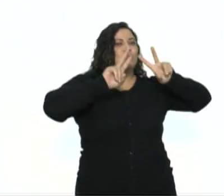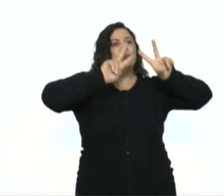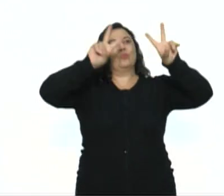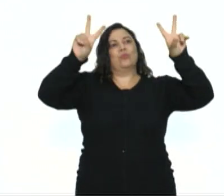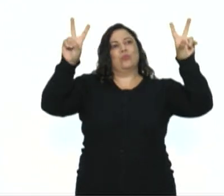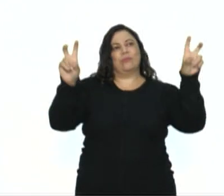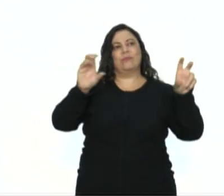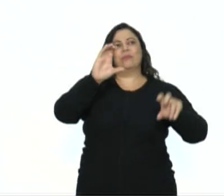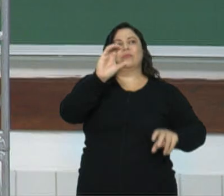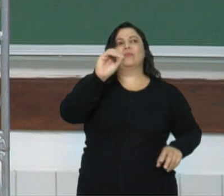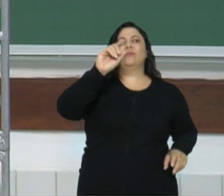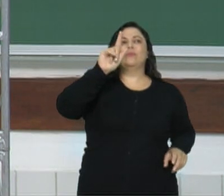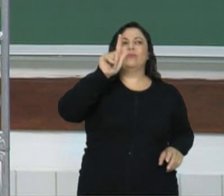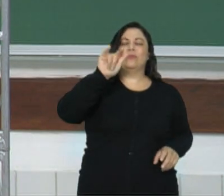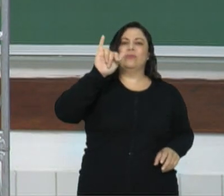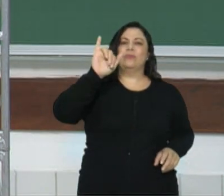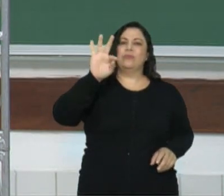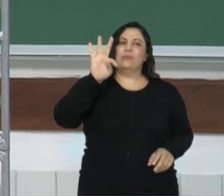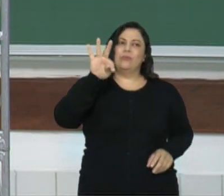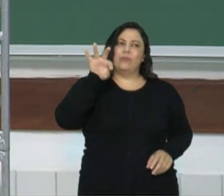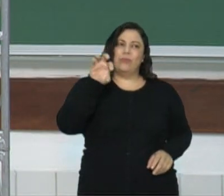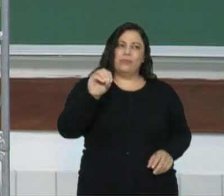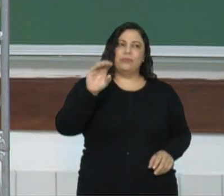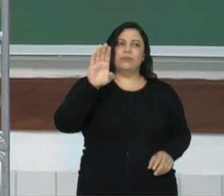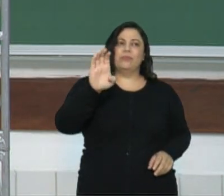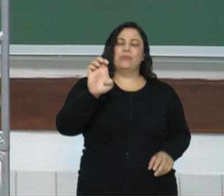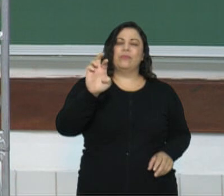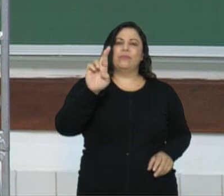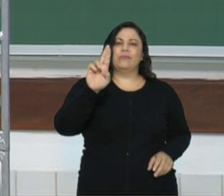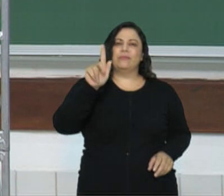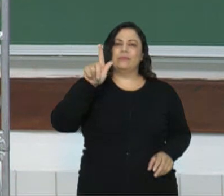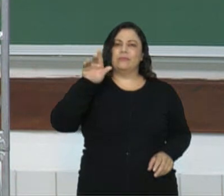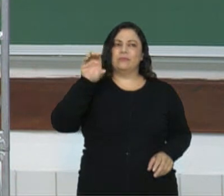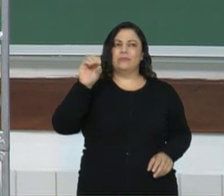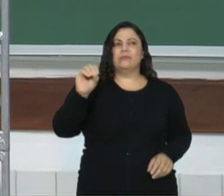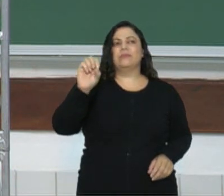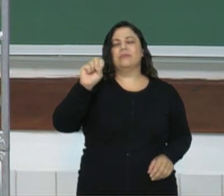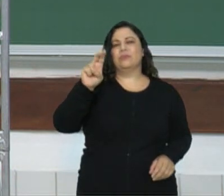sum. Então olha só, como que resumimos isso.